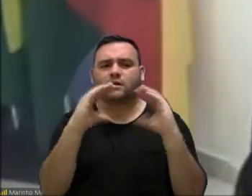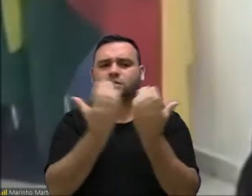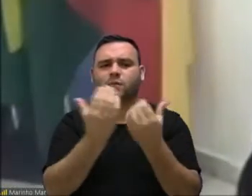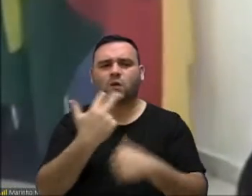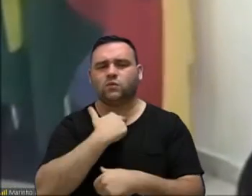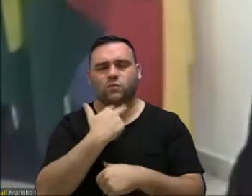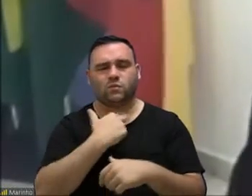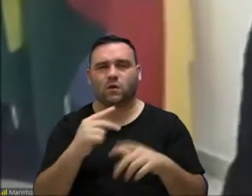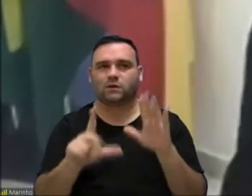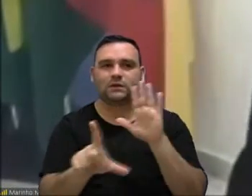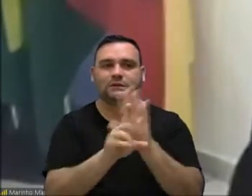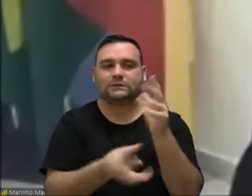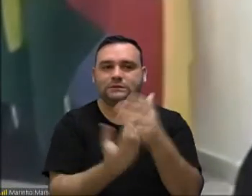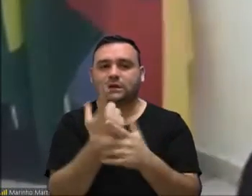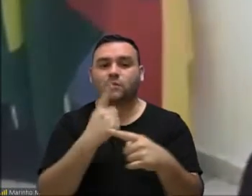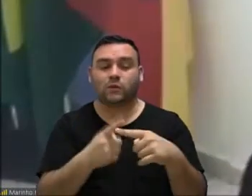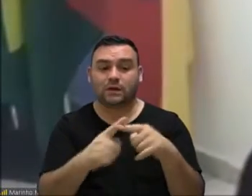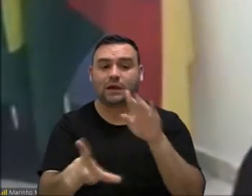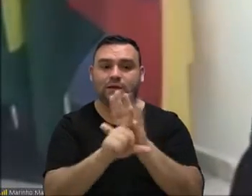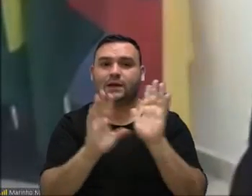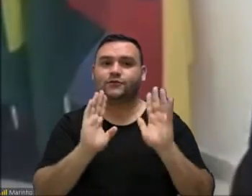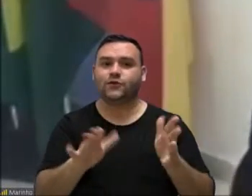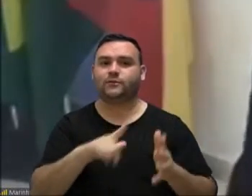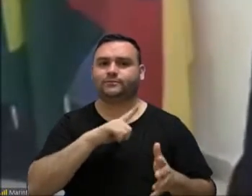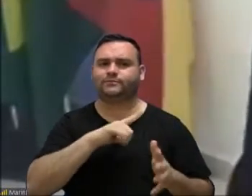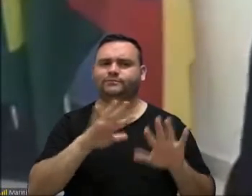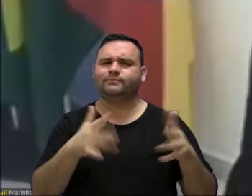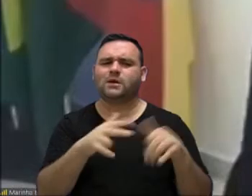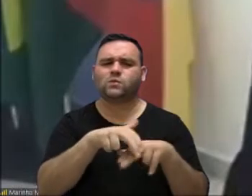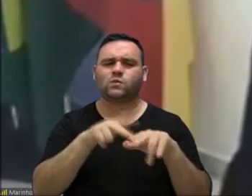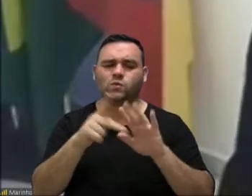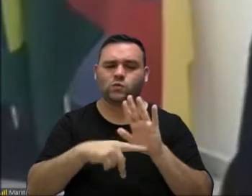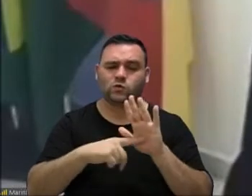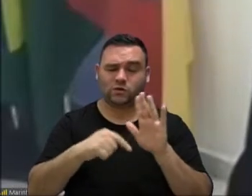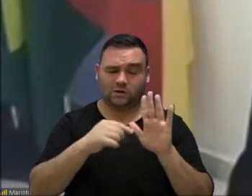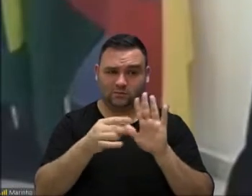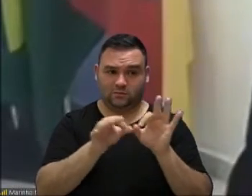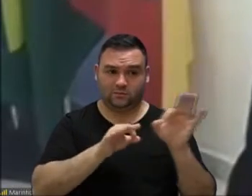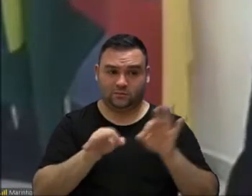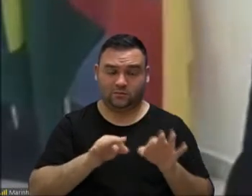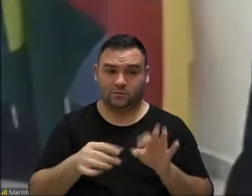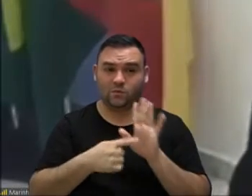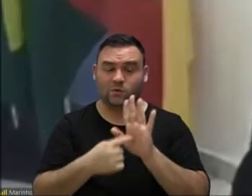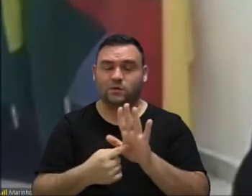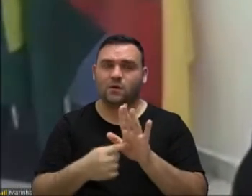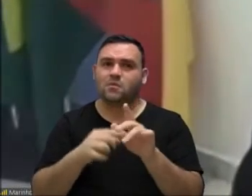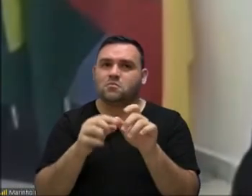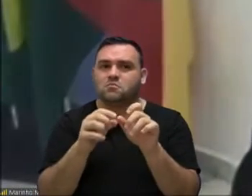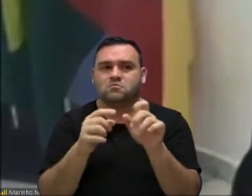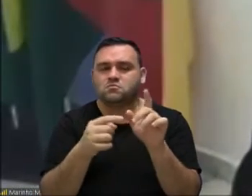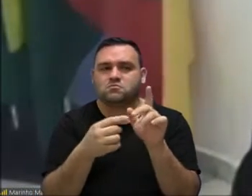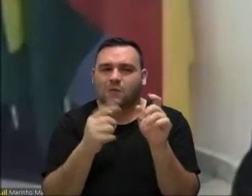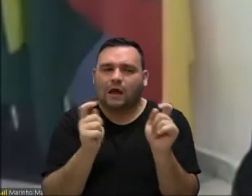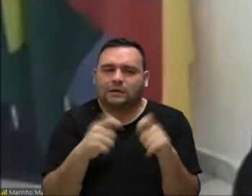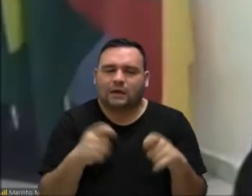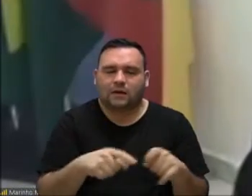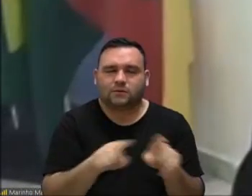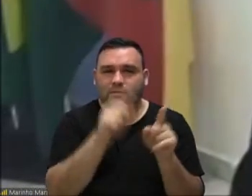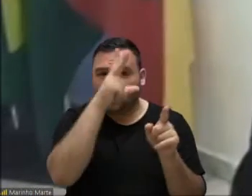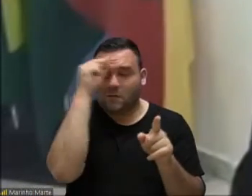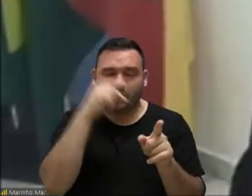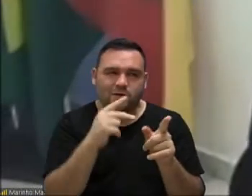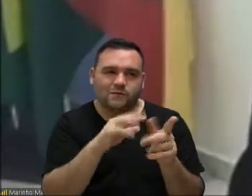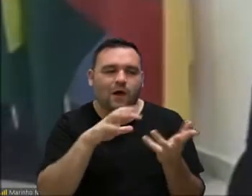câmara não pode legislar porque já existe uma lei ora o projeto que eu apresento ele bem poderia ser aproveitado pelo